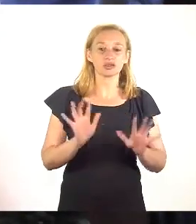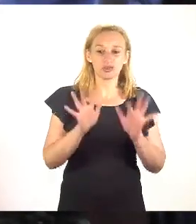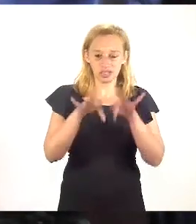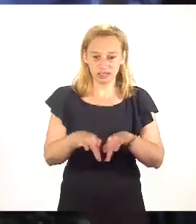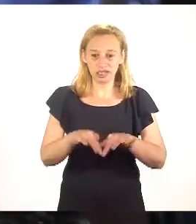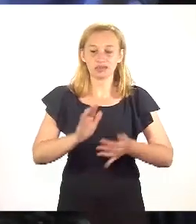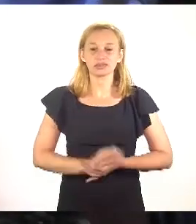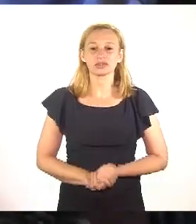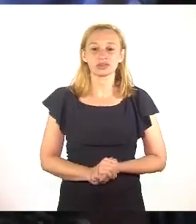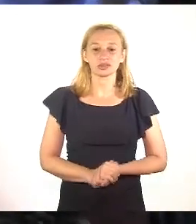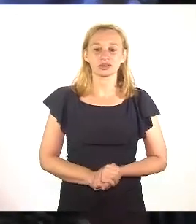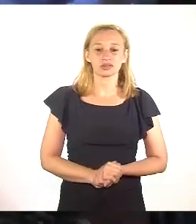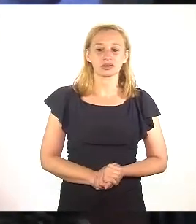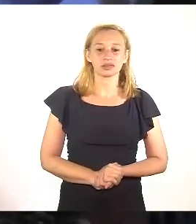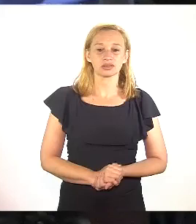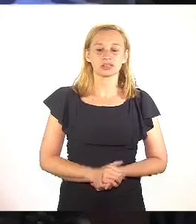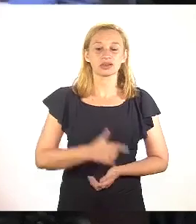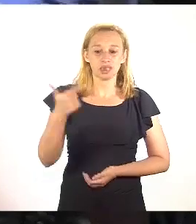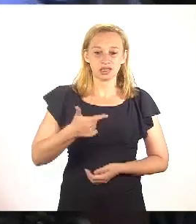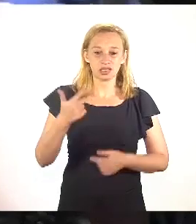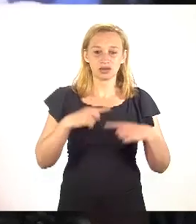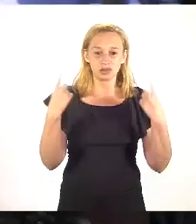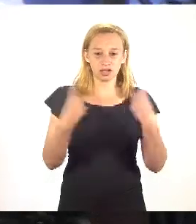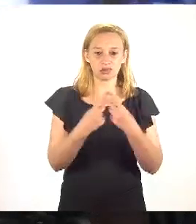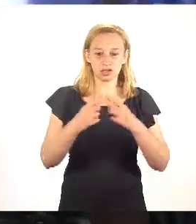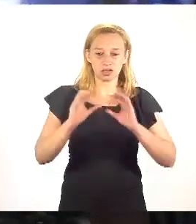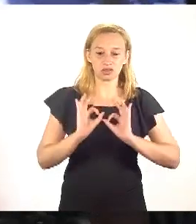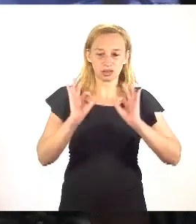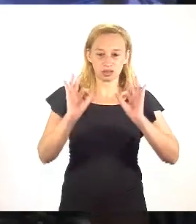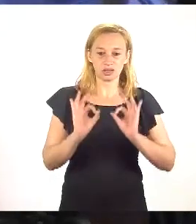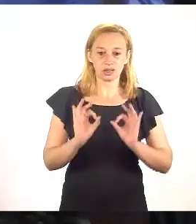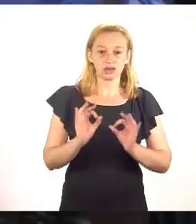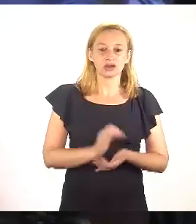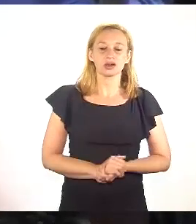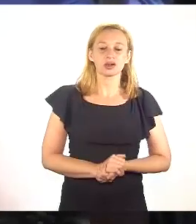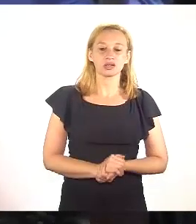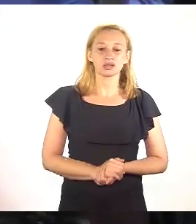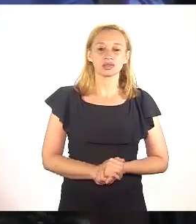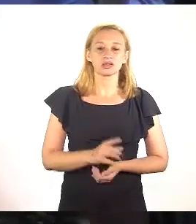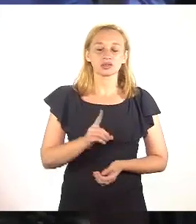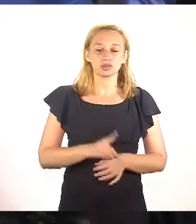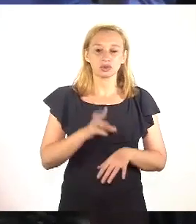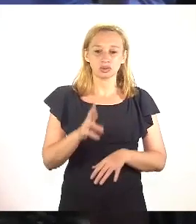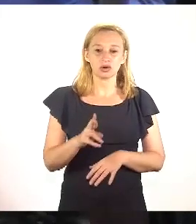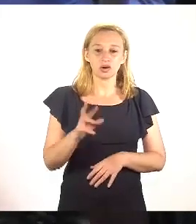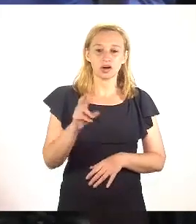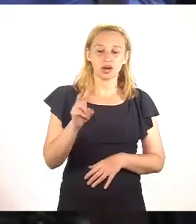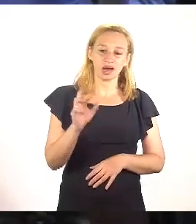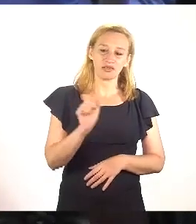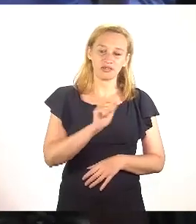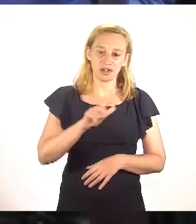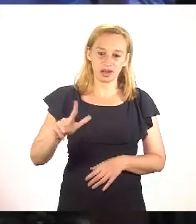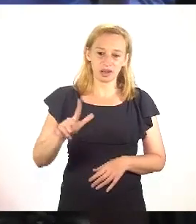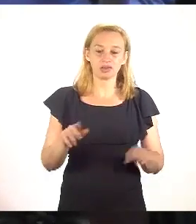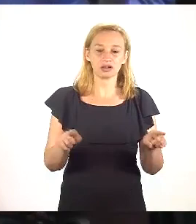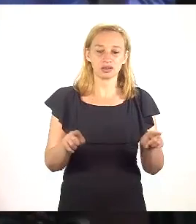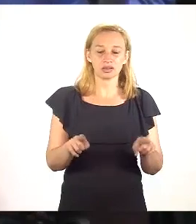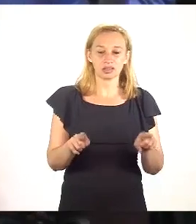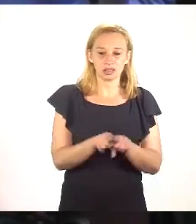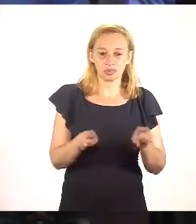encerrado a segunda reunião extraordinária da sabatina do doutor Rafael e do senhor Vladimir Pascoal. Muito